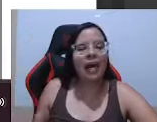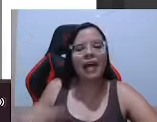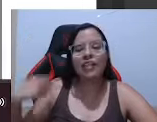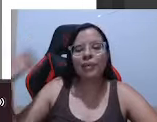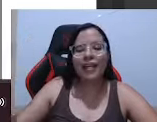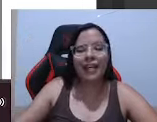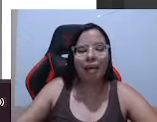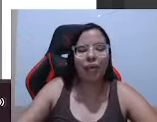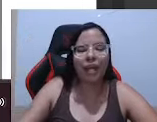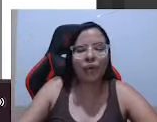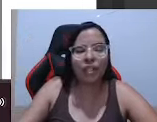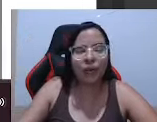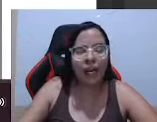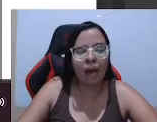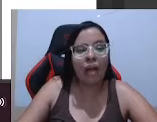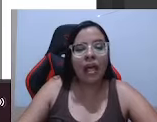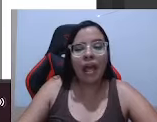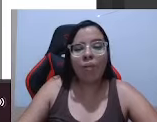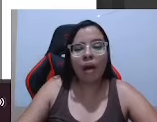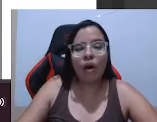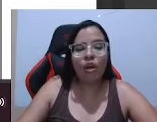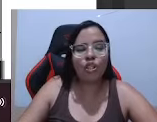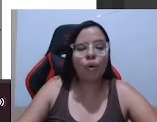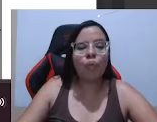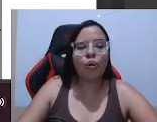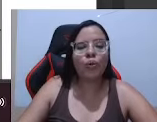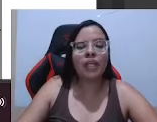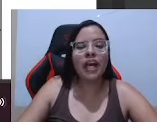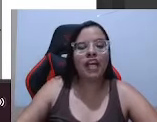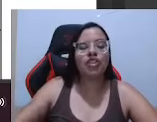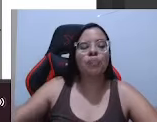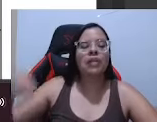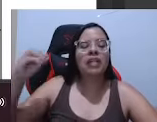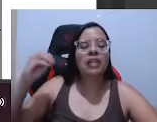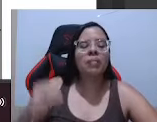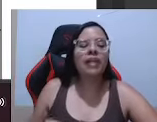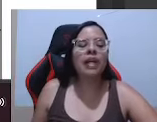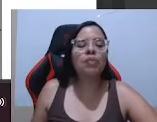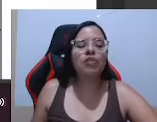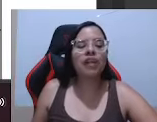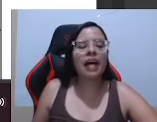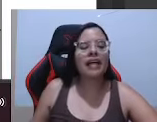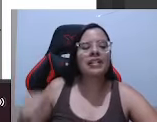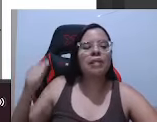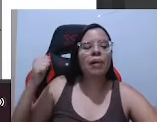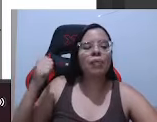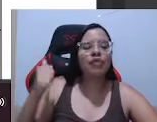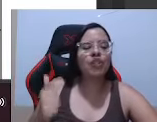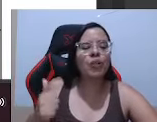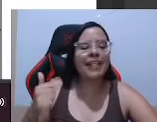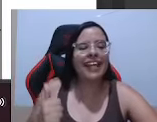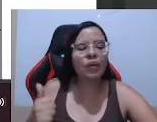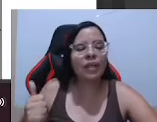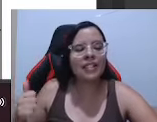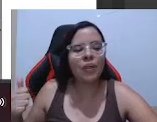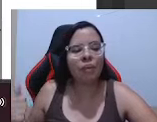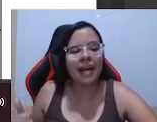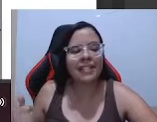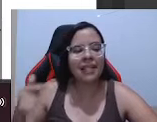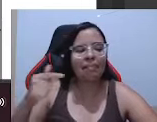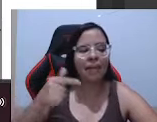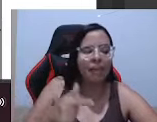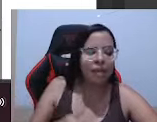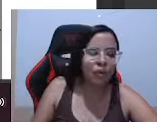as praias, para quem quer morar no litoral, é uma ótima oportunidade. Também temos vagas para professor de